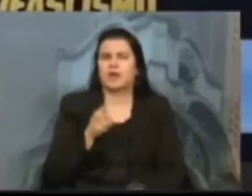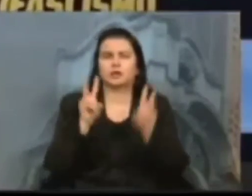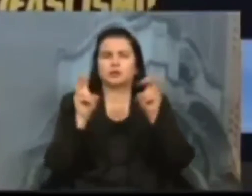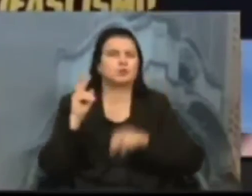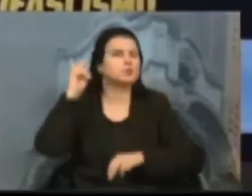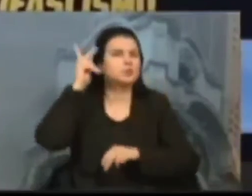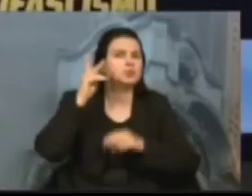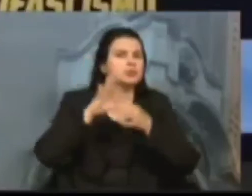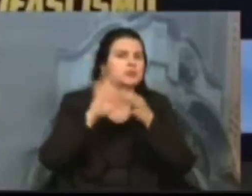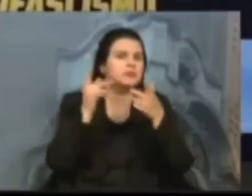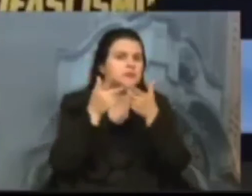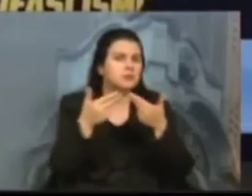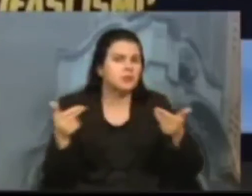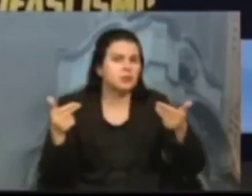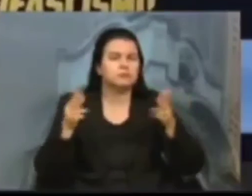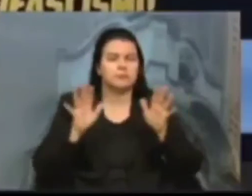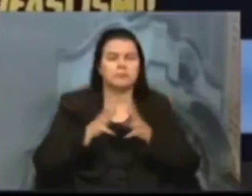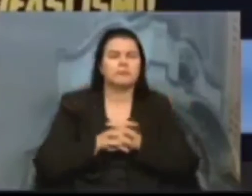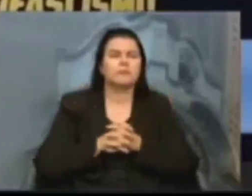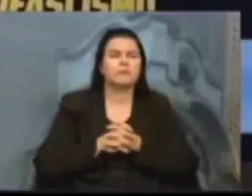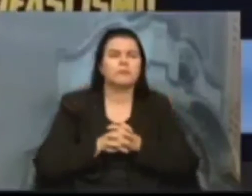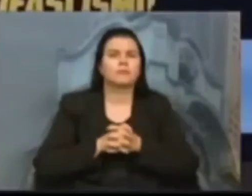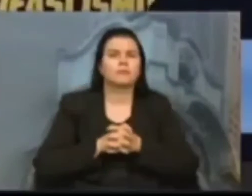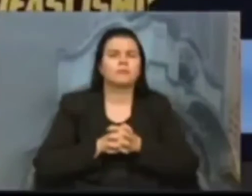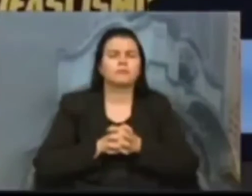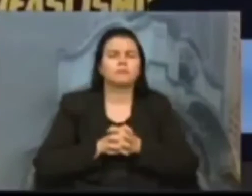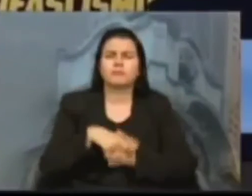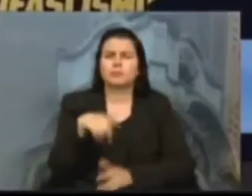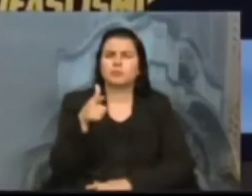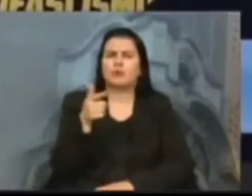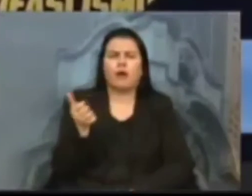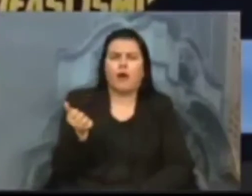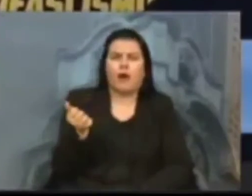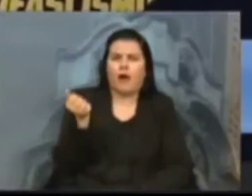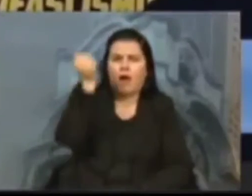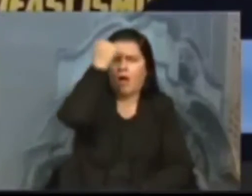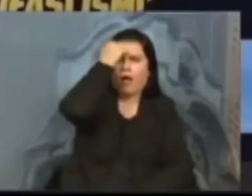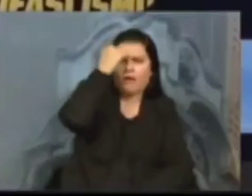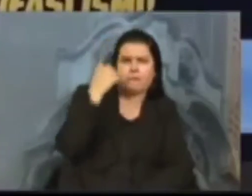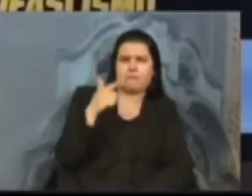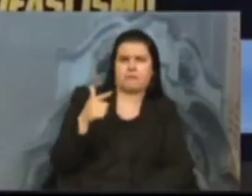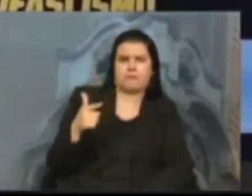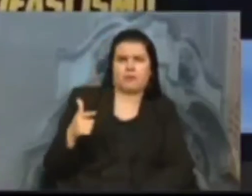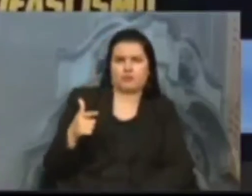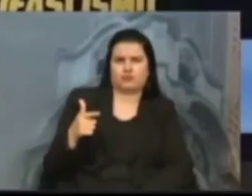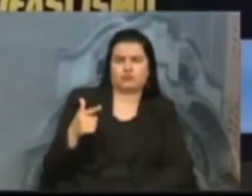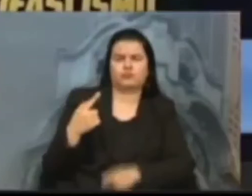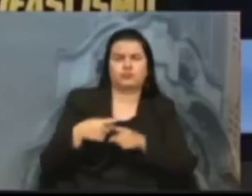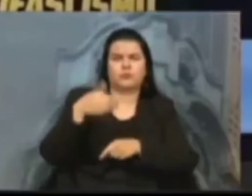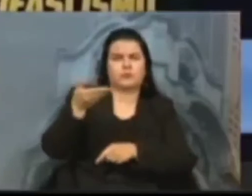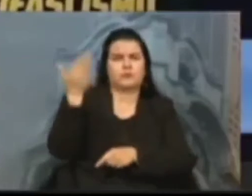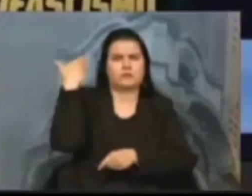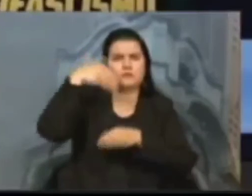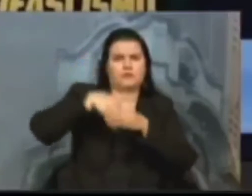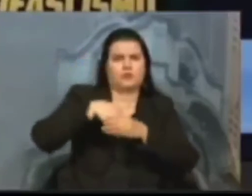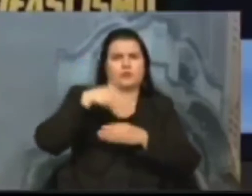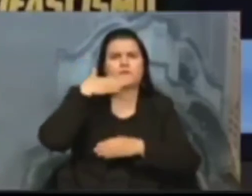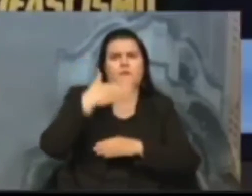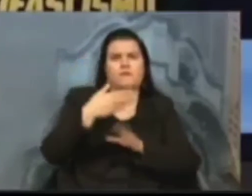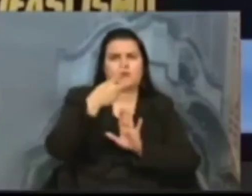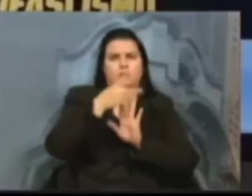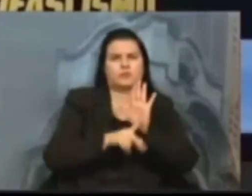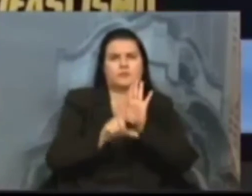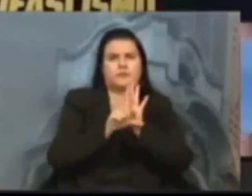questões. Mas, enfim, não há arrependimento na votação favorável ao projeto de